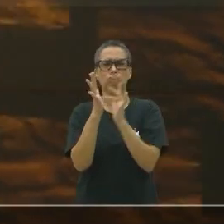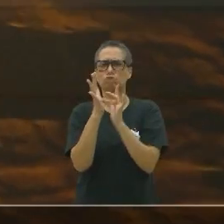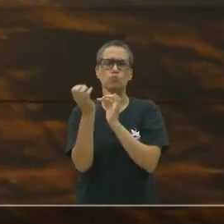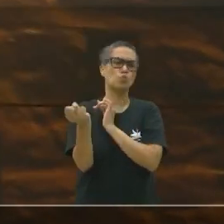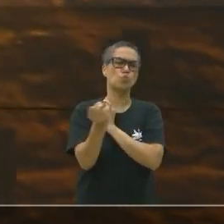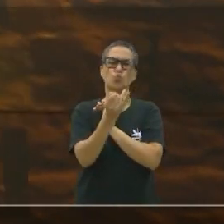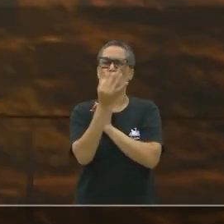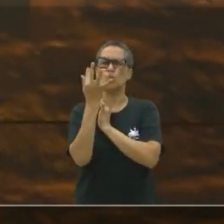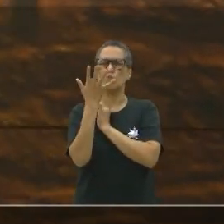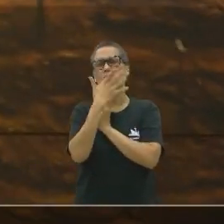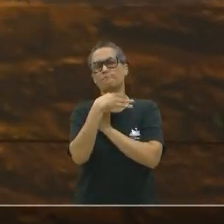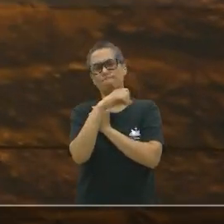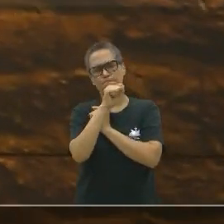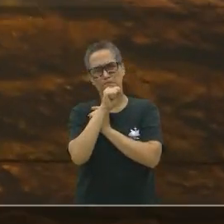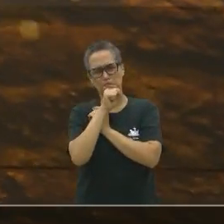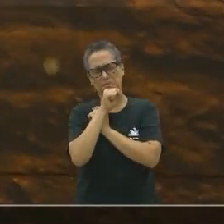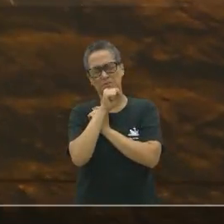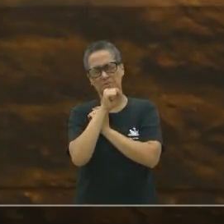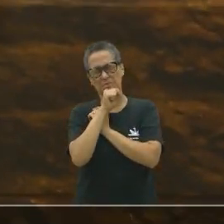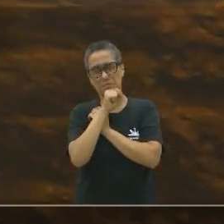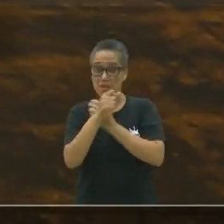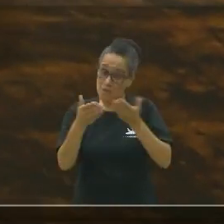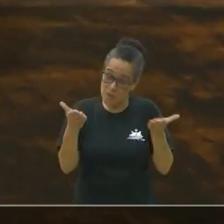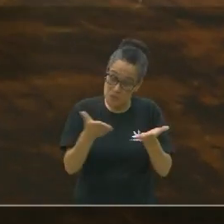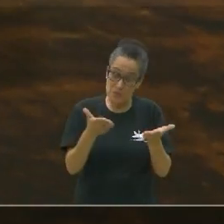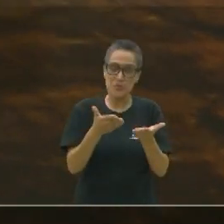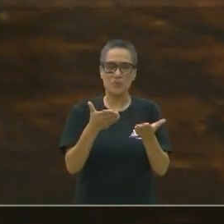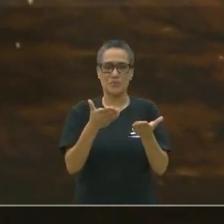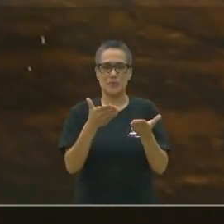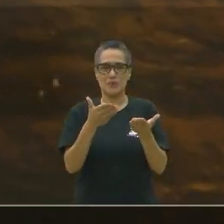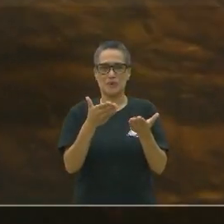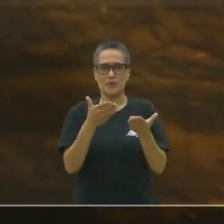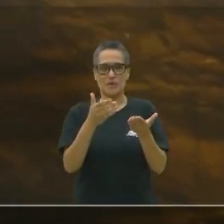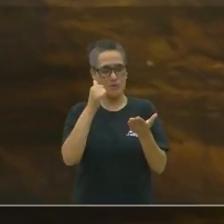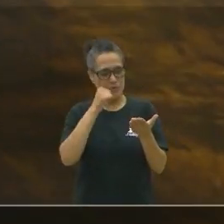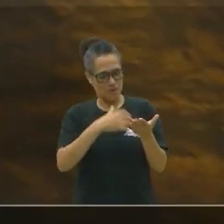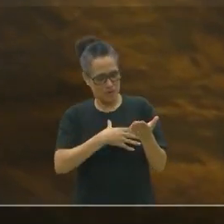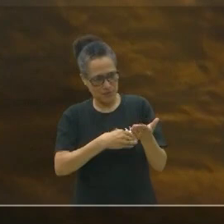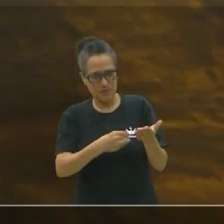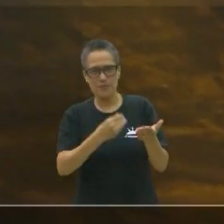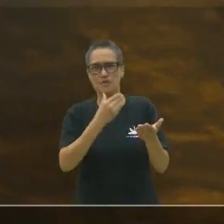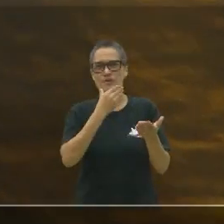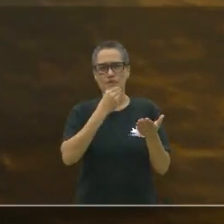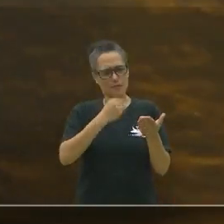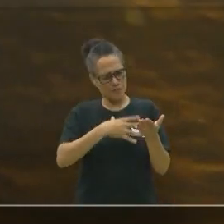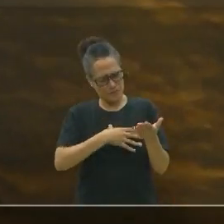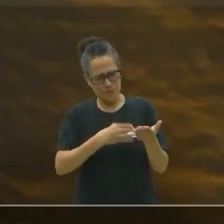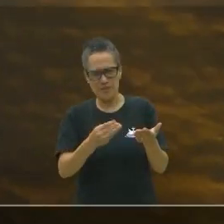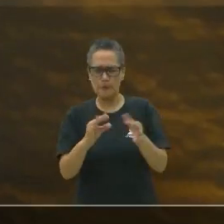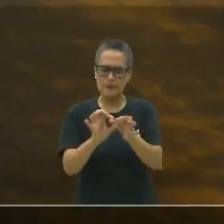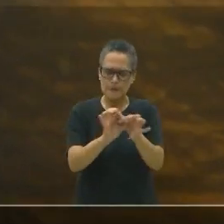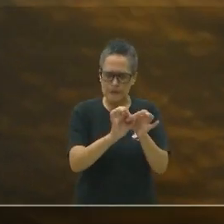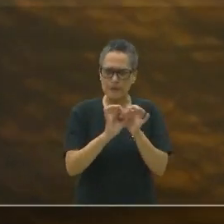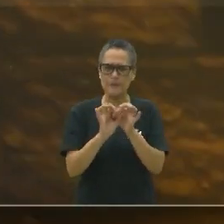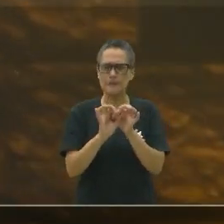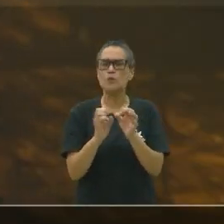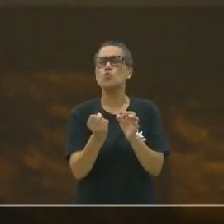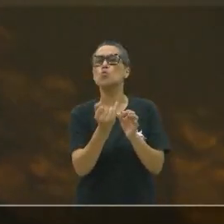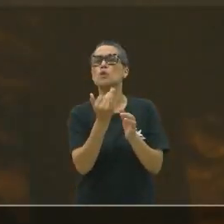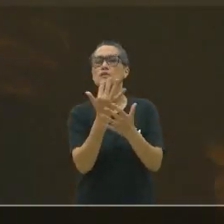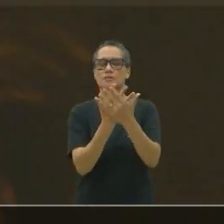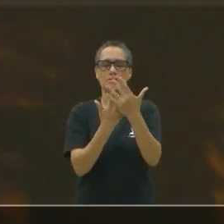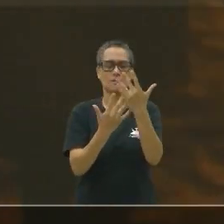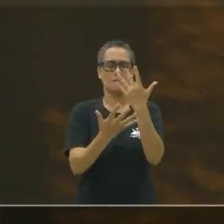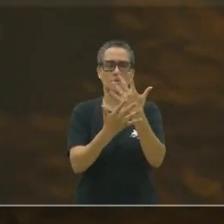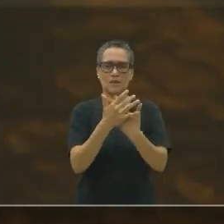pais? É agora, meu filho. É agora, minha filha, que você se une. Quantas vezes tuas mãos